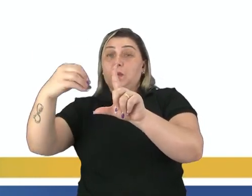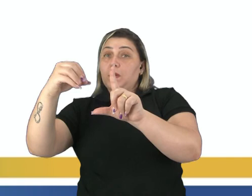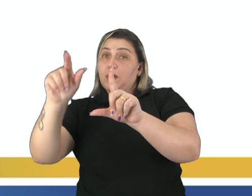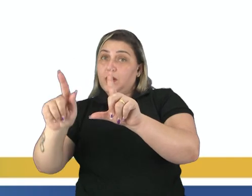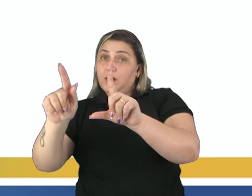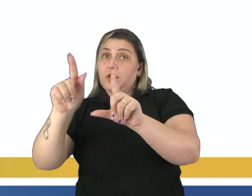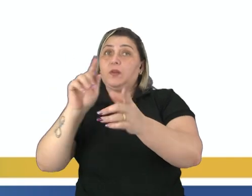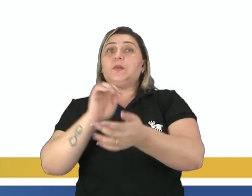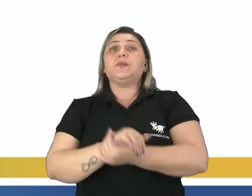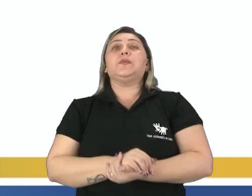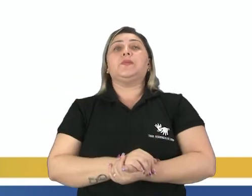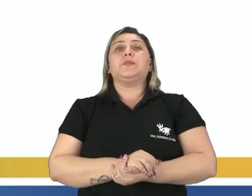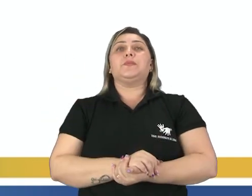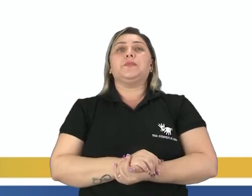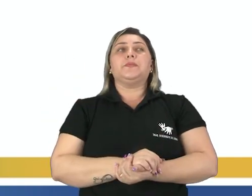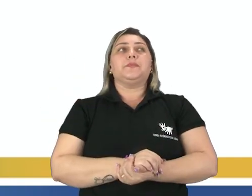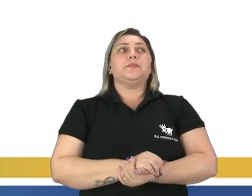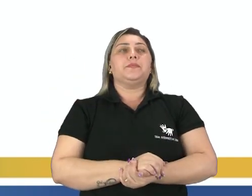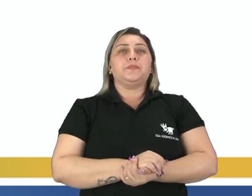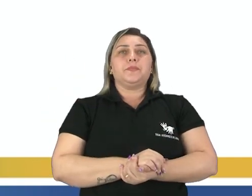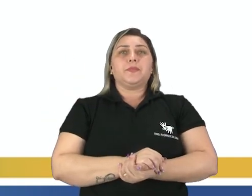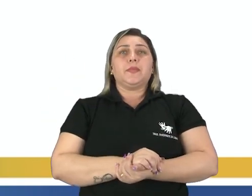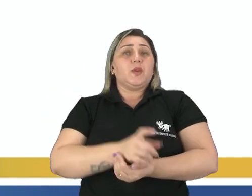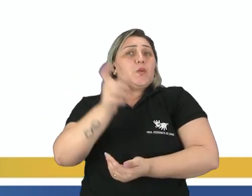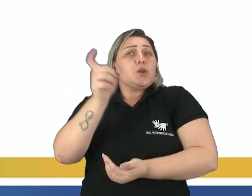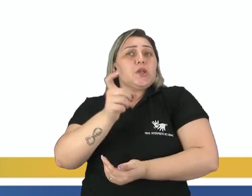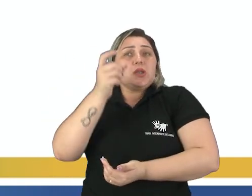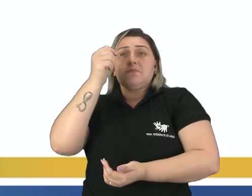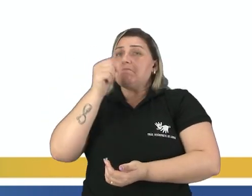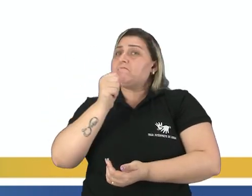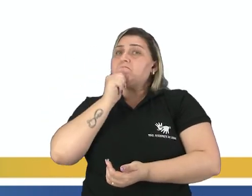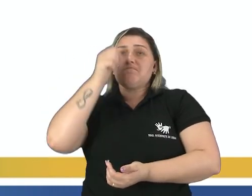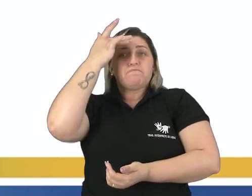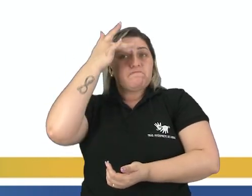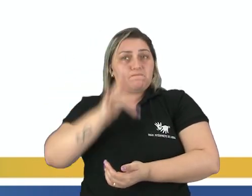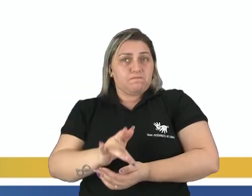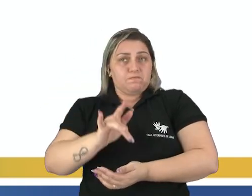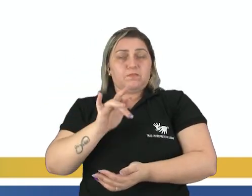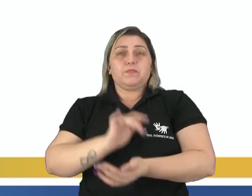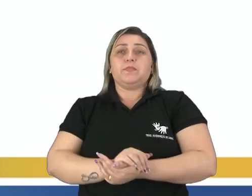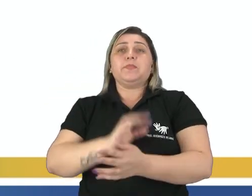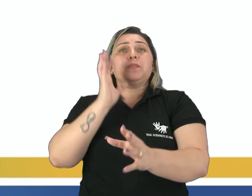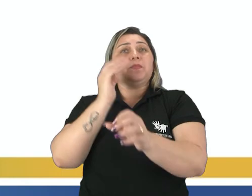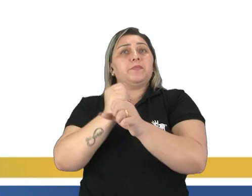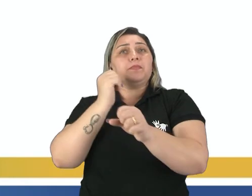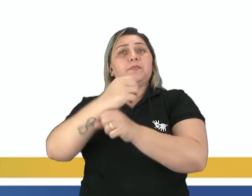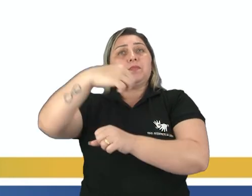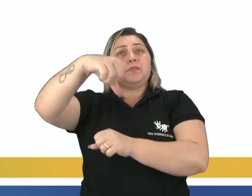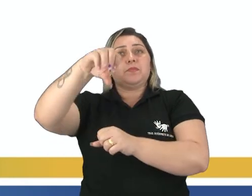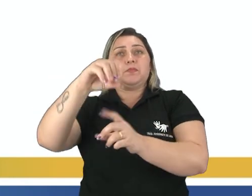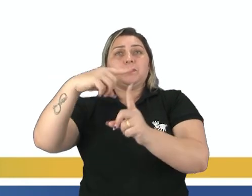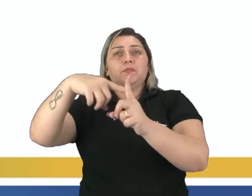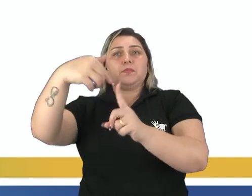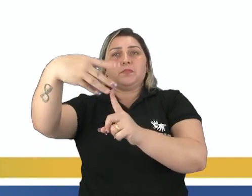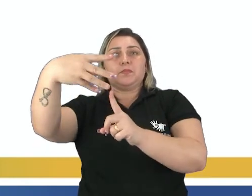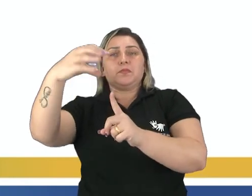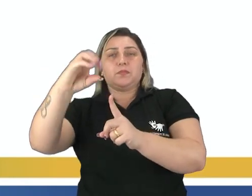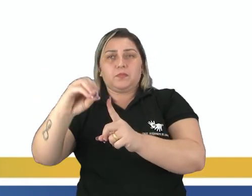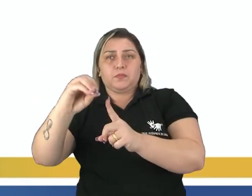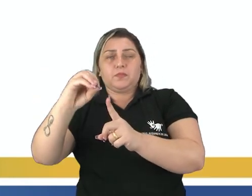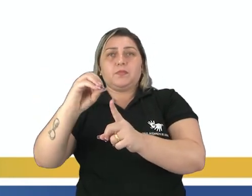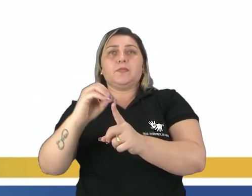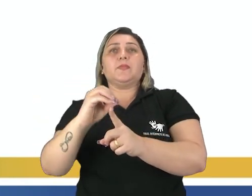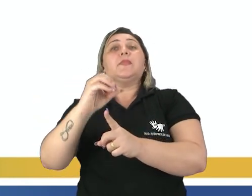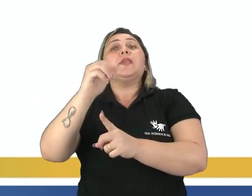medem 90 graus, 40 graus e x graus. Somando 90 mais 40,